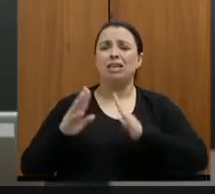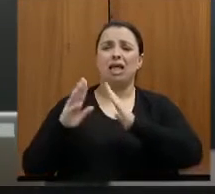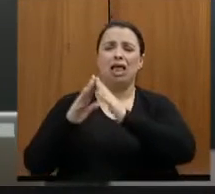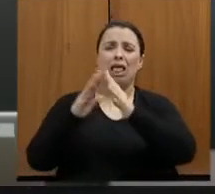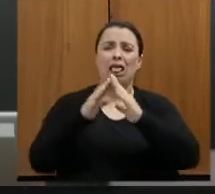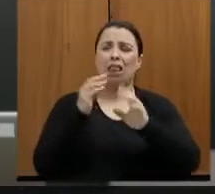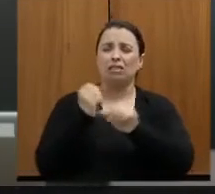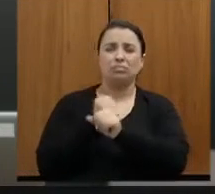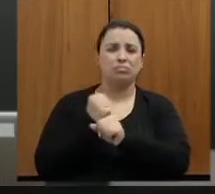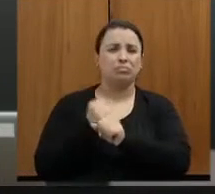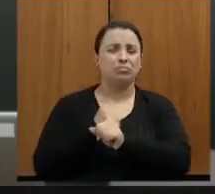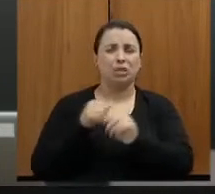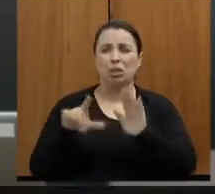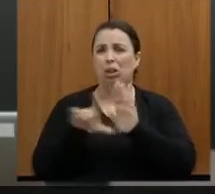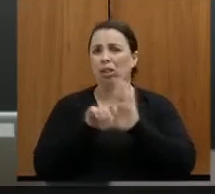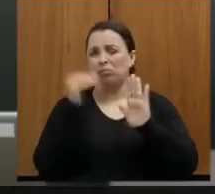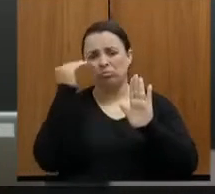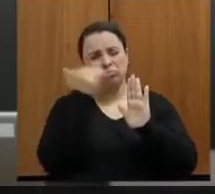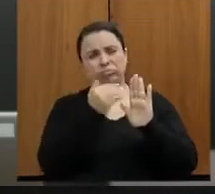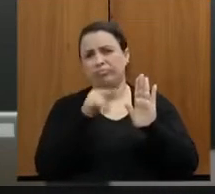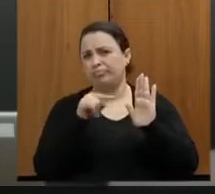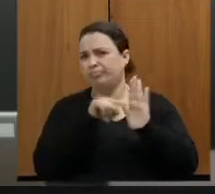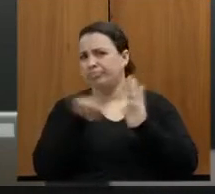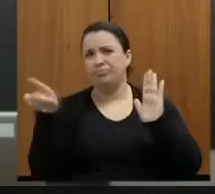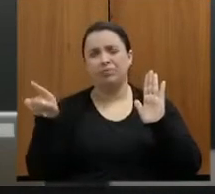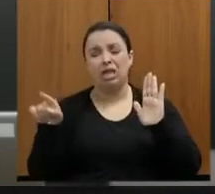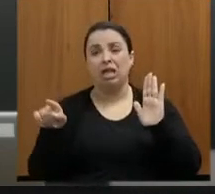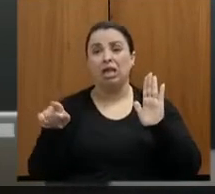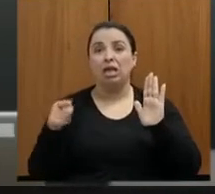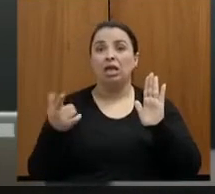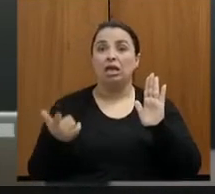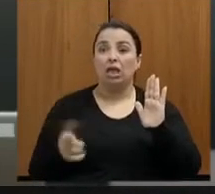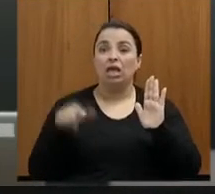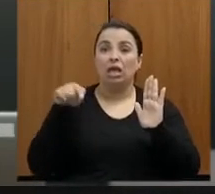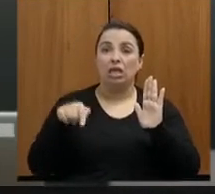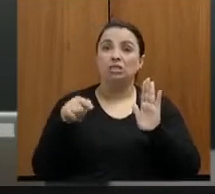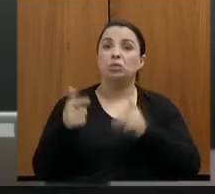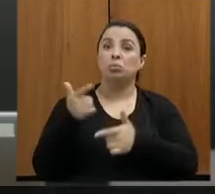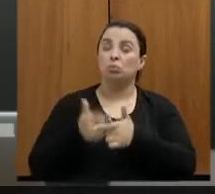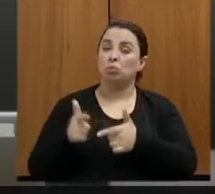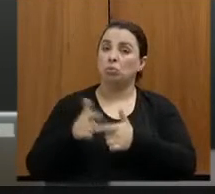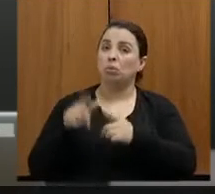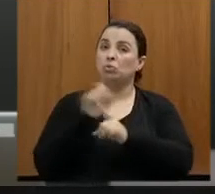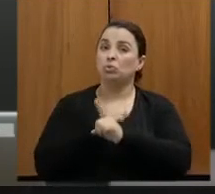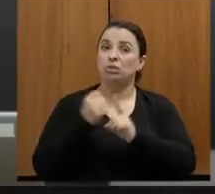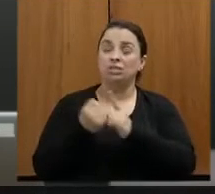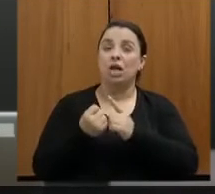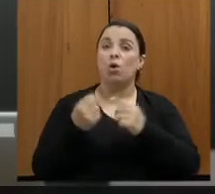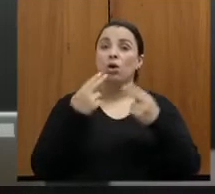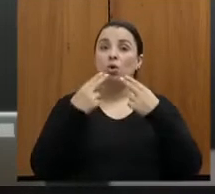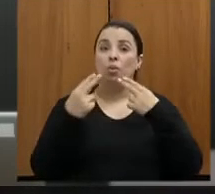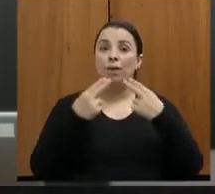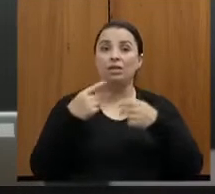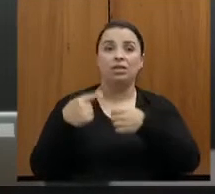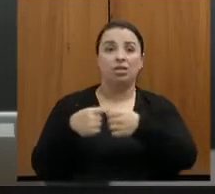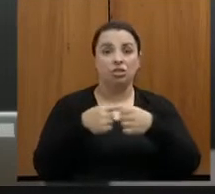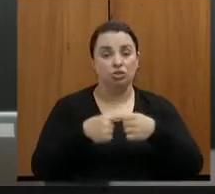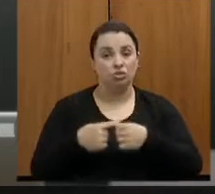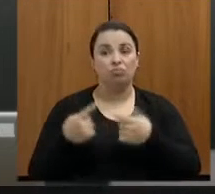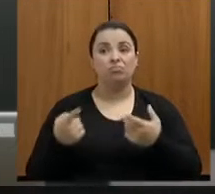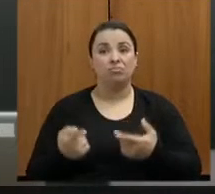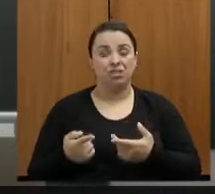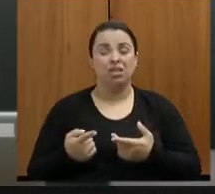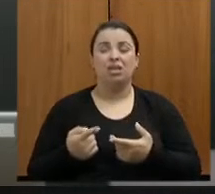margens dos grandes centros têm se tornado um problema social e urbanístico, impedindo o